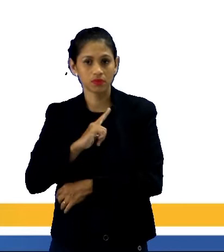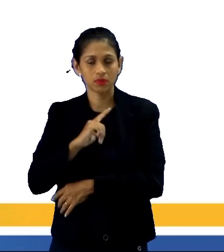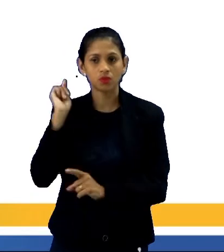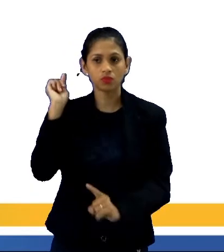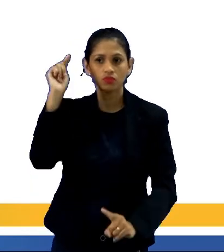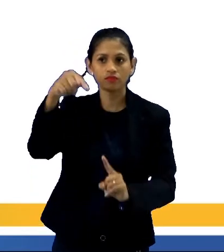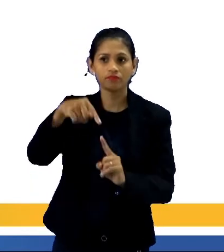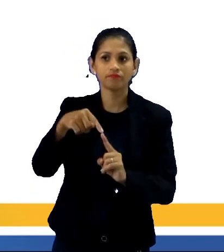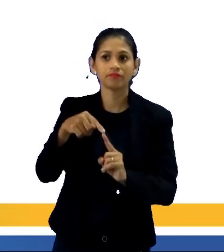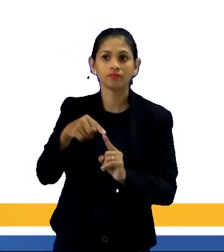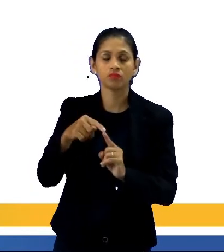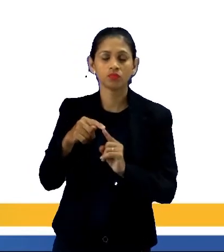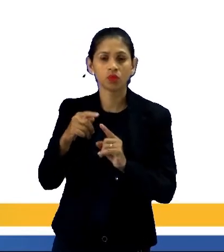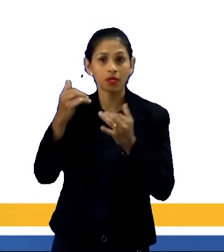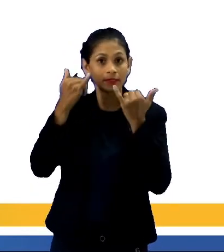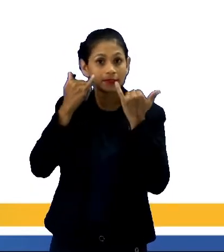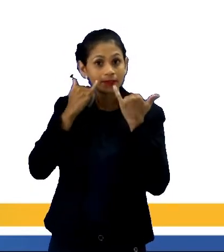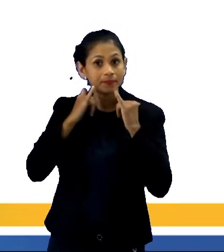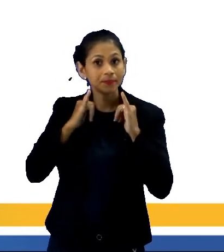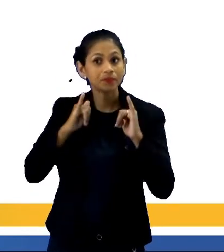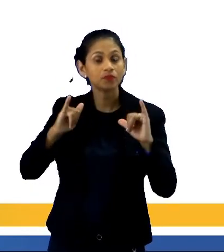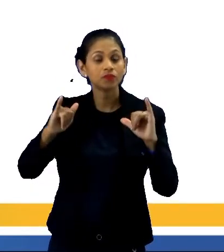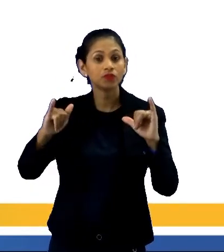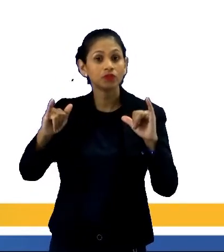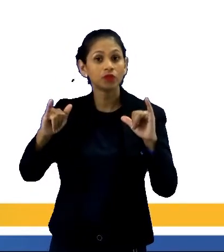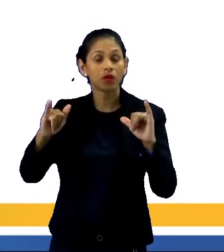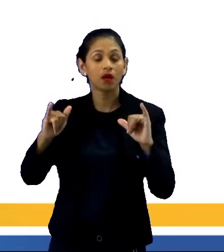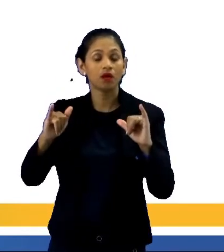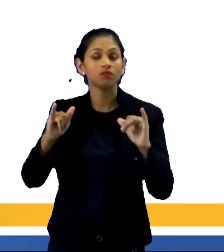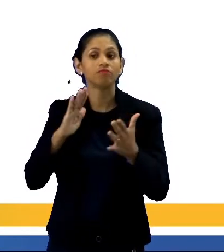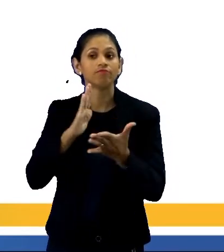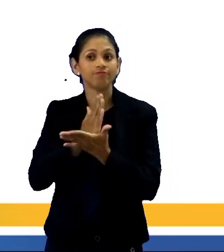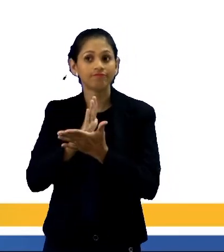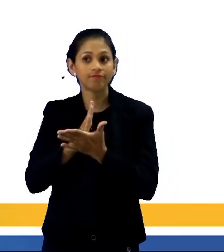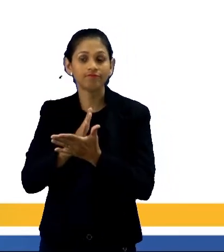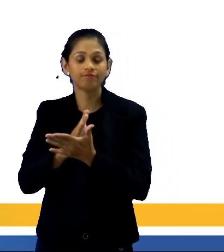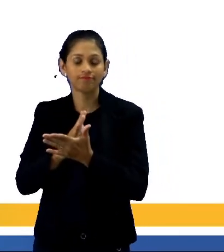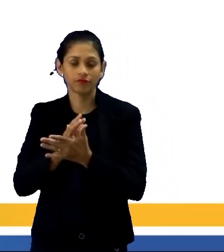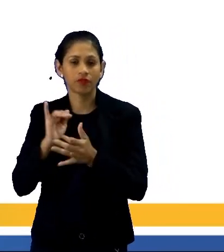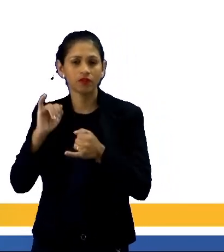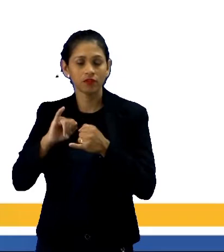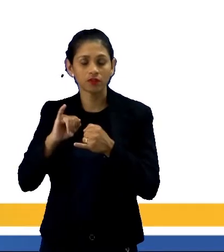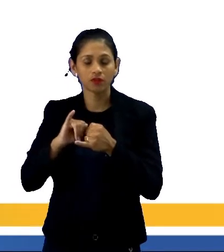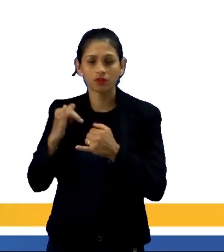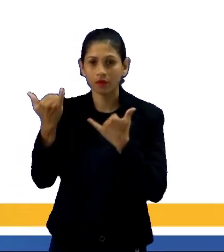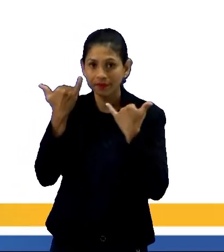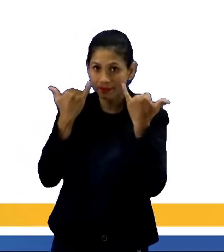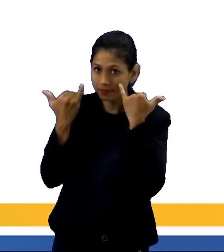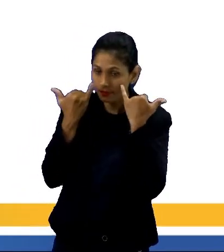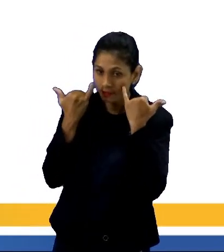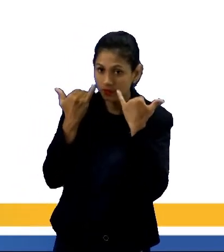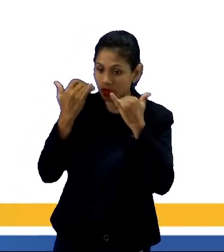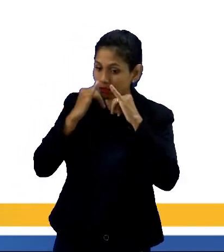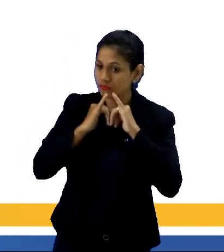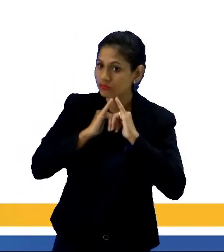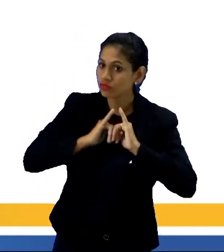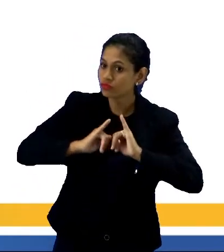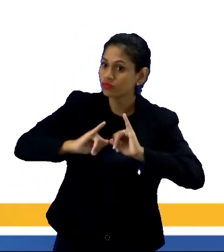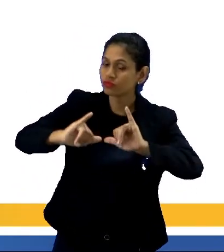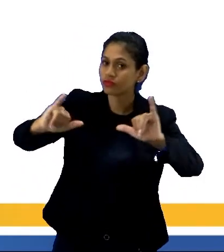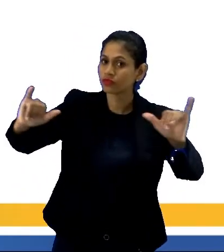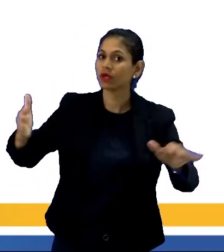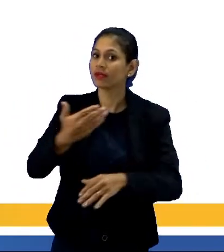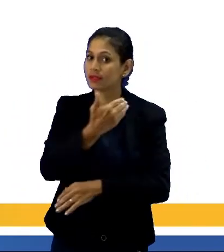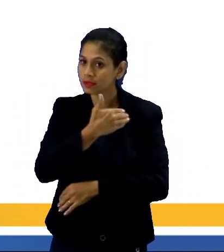o objetivo de anunciar algo, fazer com que uma informação torne-se pública, desde